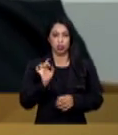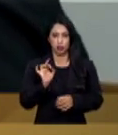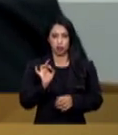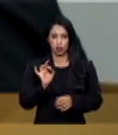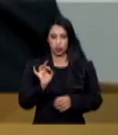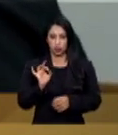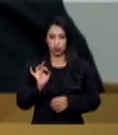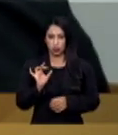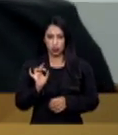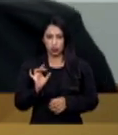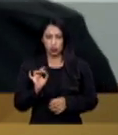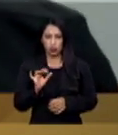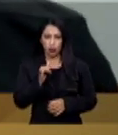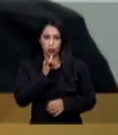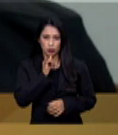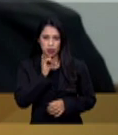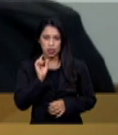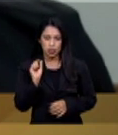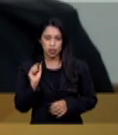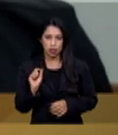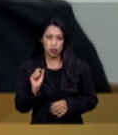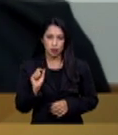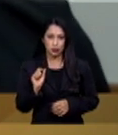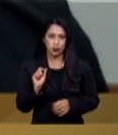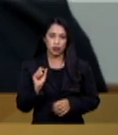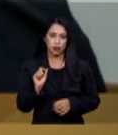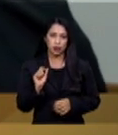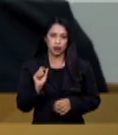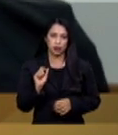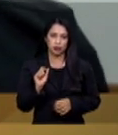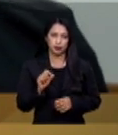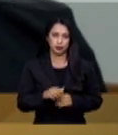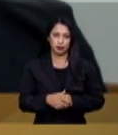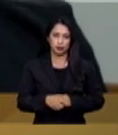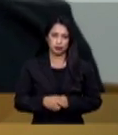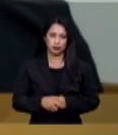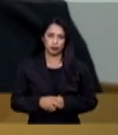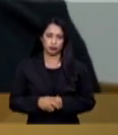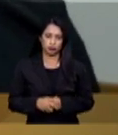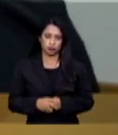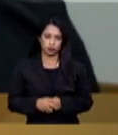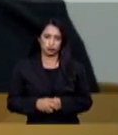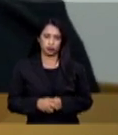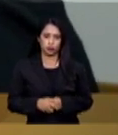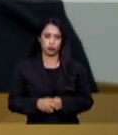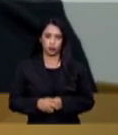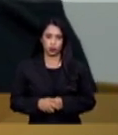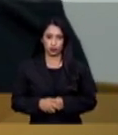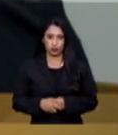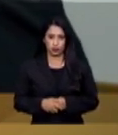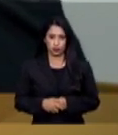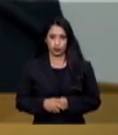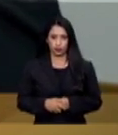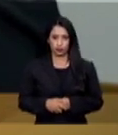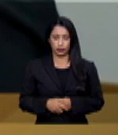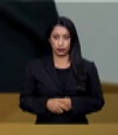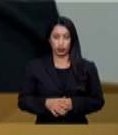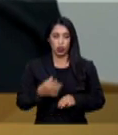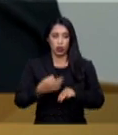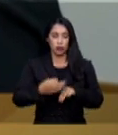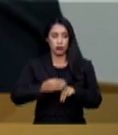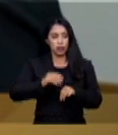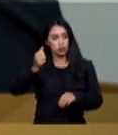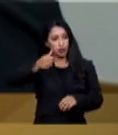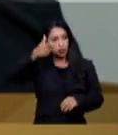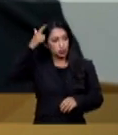pequena achega, nesse caso, como pontuou o ministro Alexandre e bem